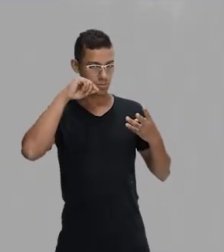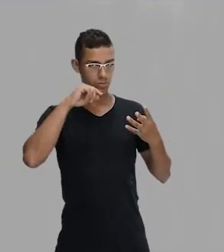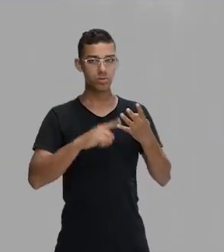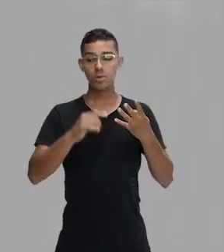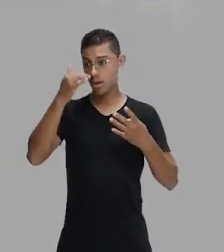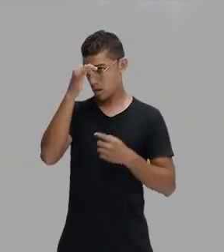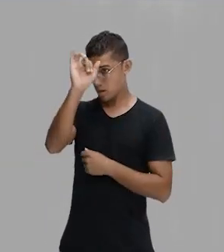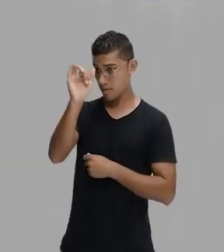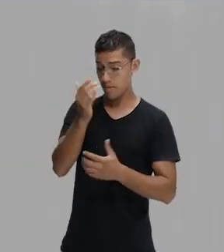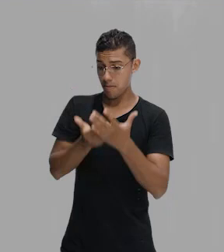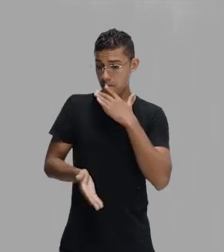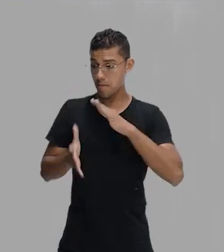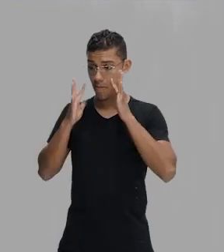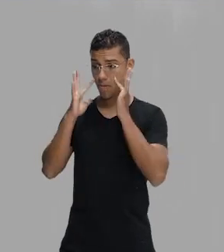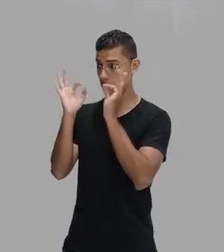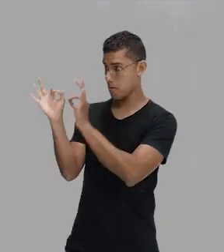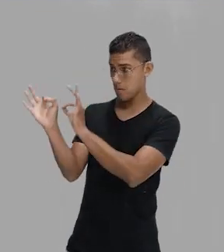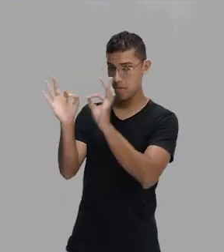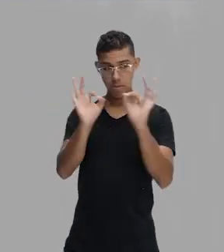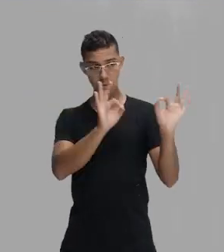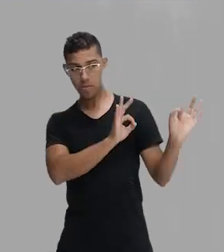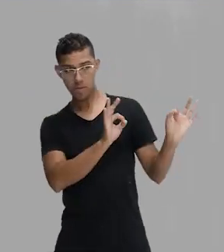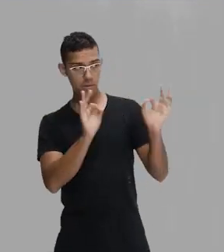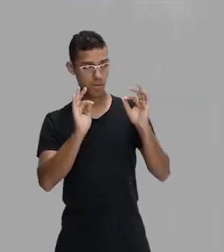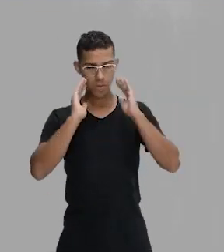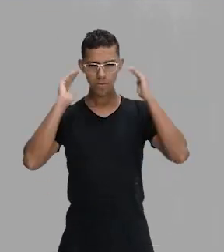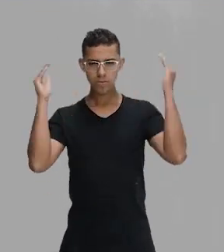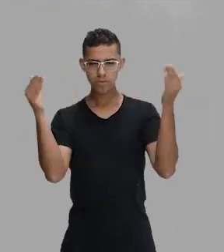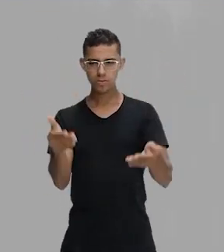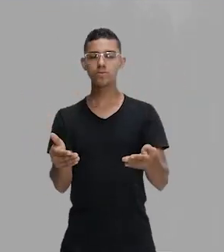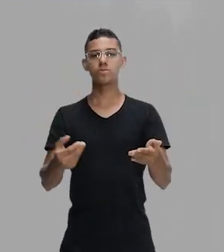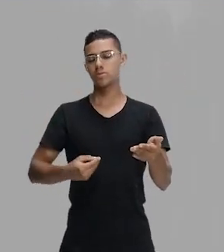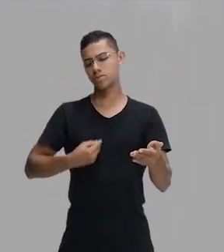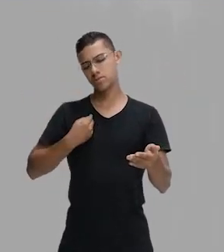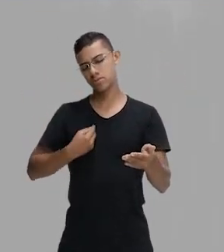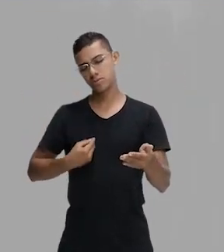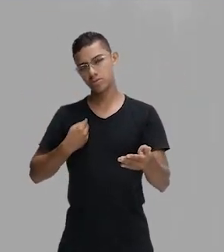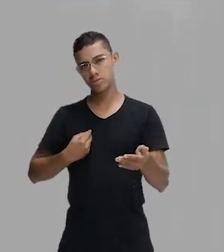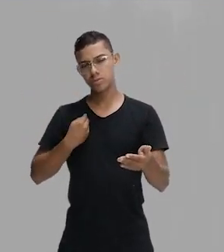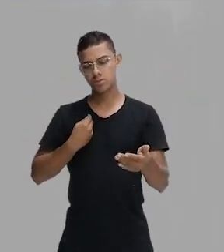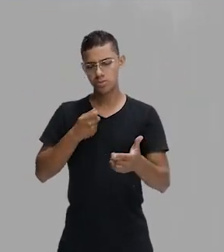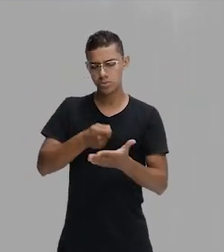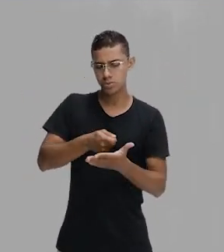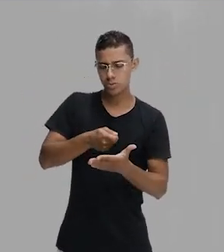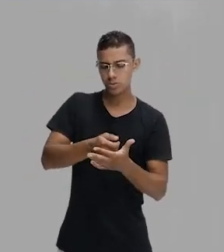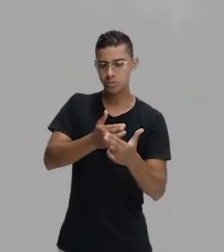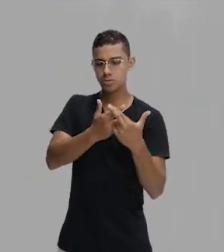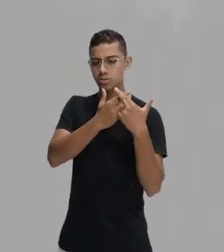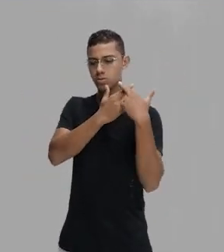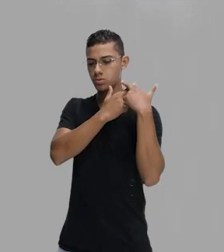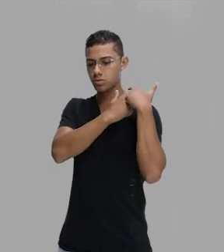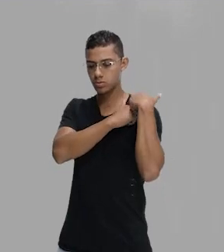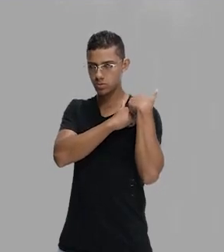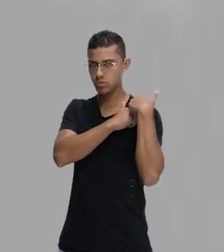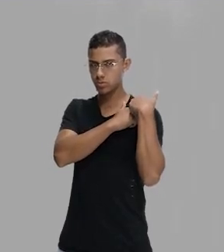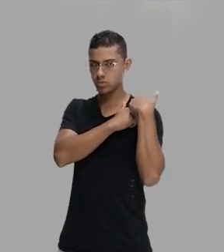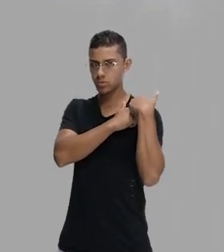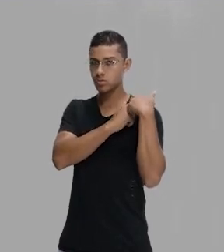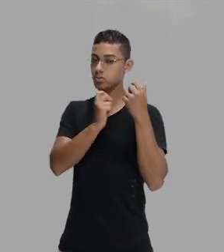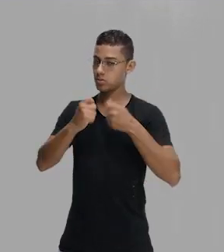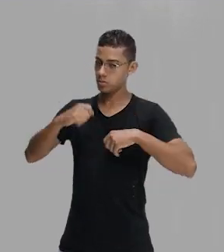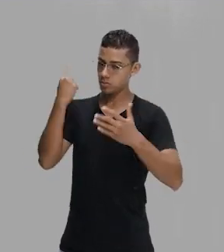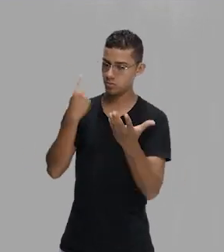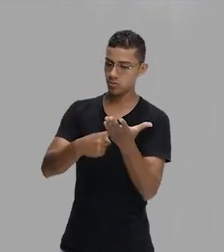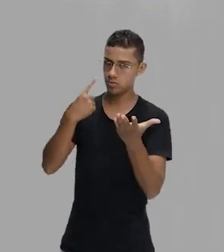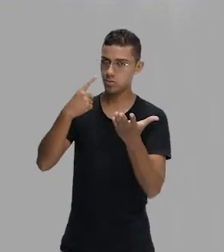atenção, evitar não manter o foco. Então, tenha, por favor, compromisso e concentração com isso, tá? Conto